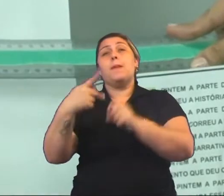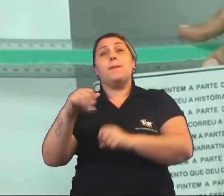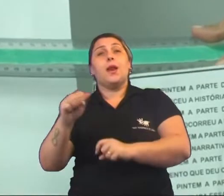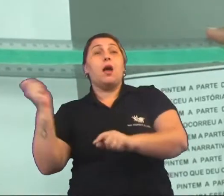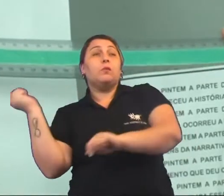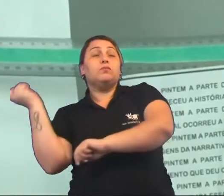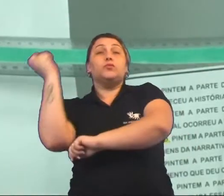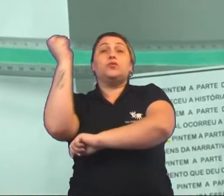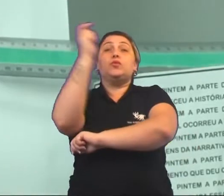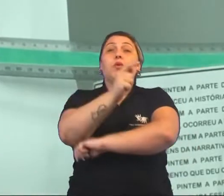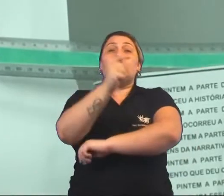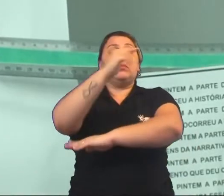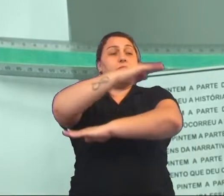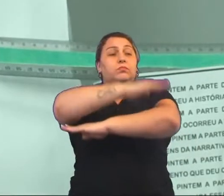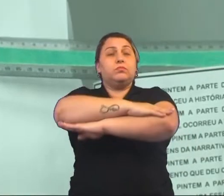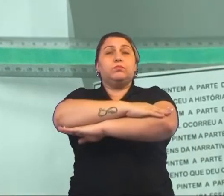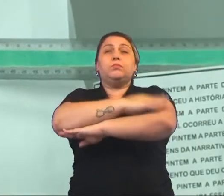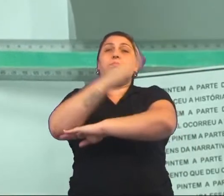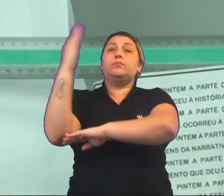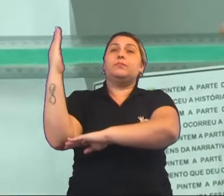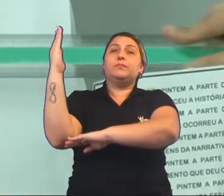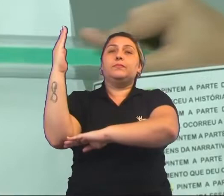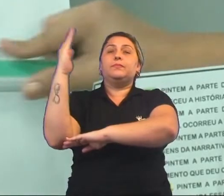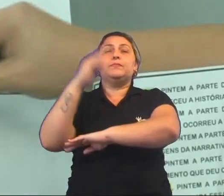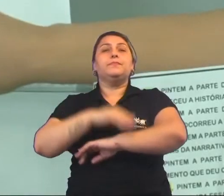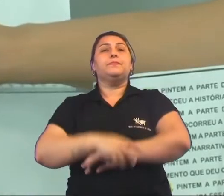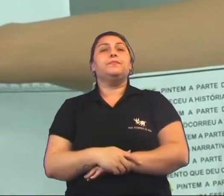jogou a moeda pela janela.